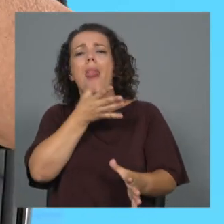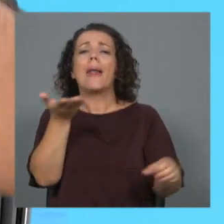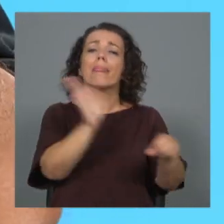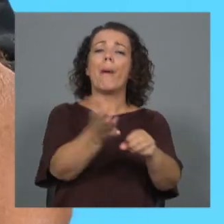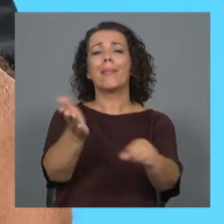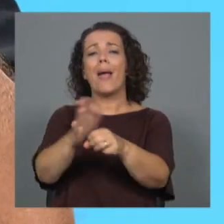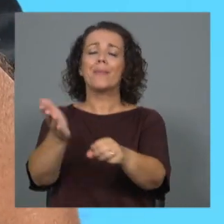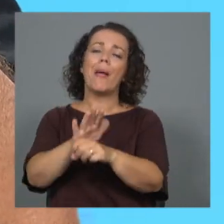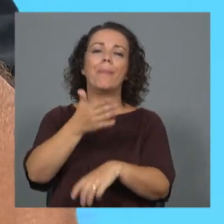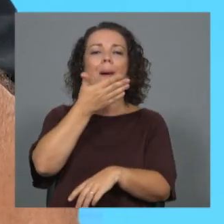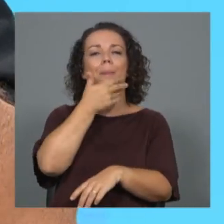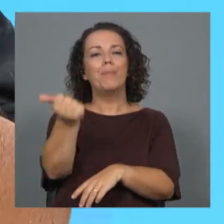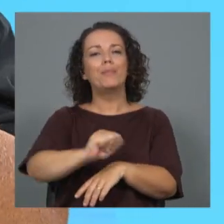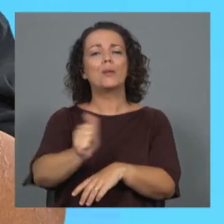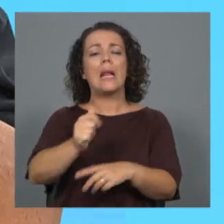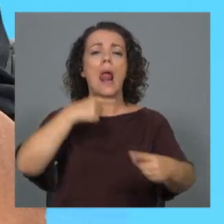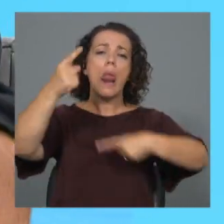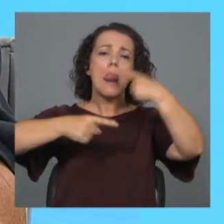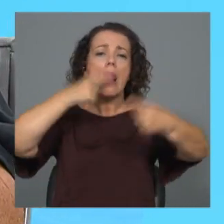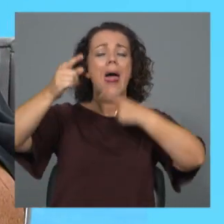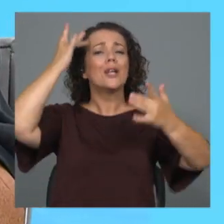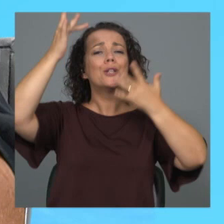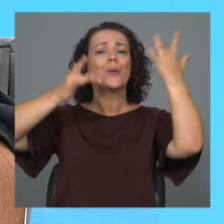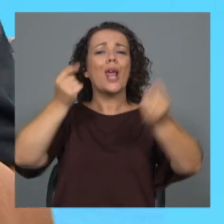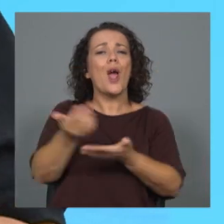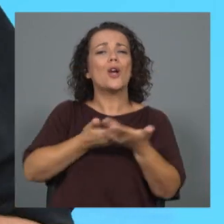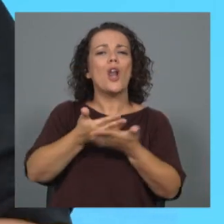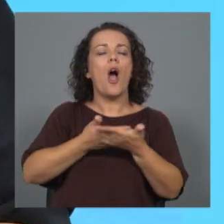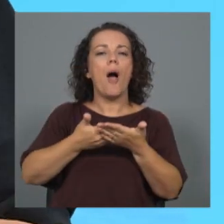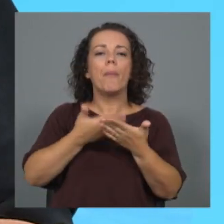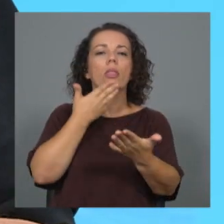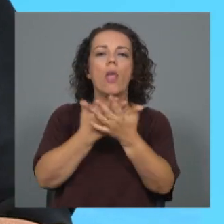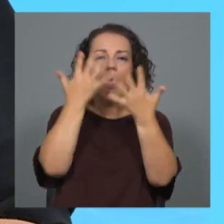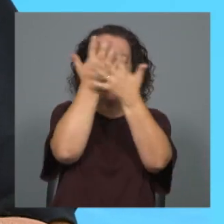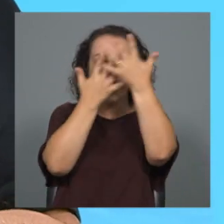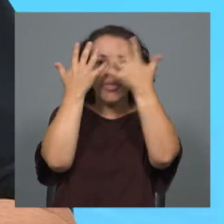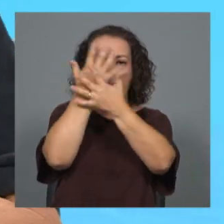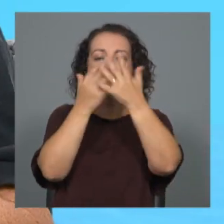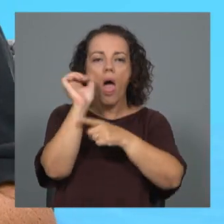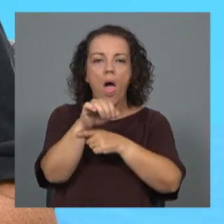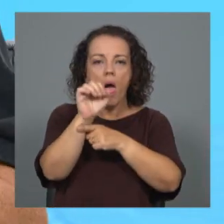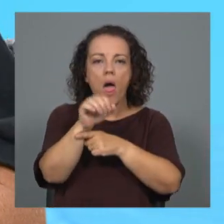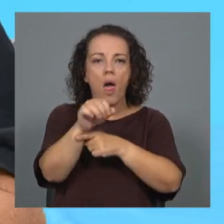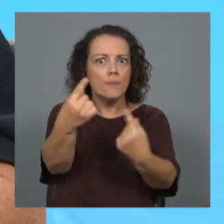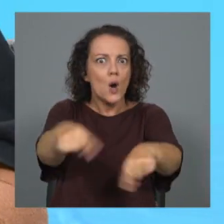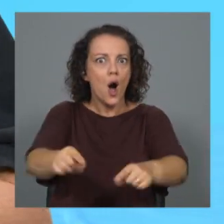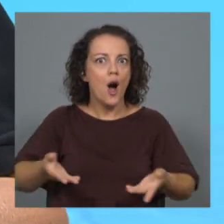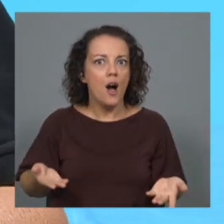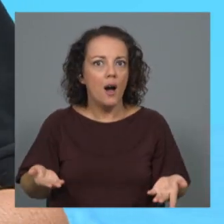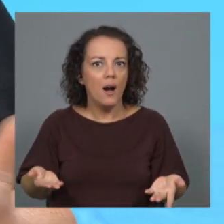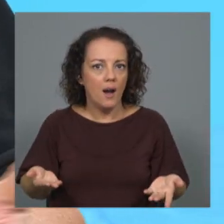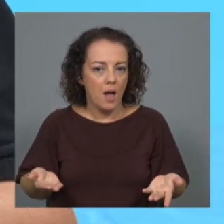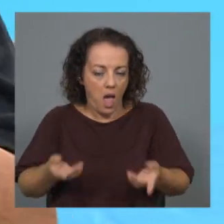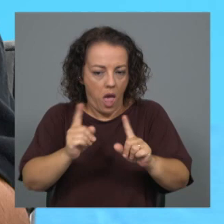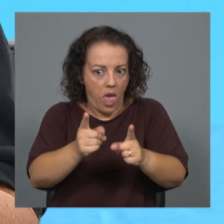estas teorias económicas que, no fundo, cegam. É para tapar os olhos, não é? Quer dizer, isto é